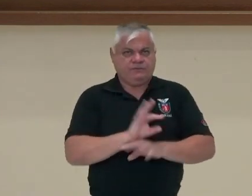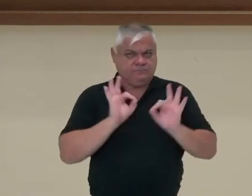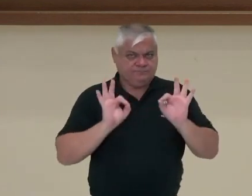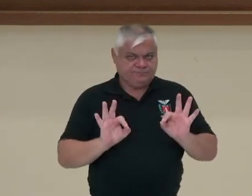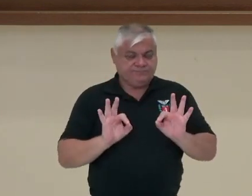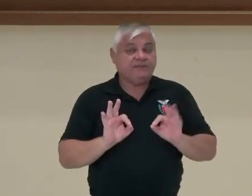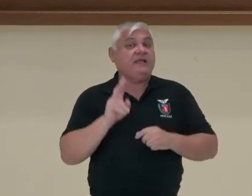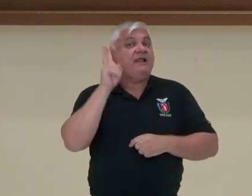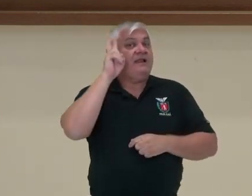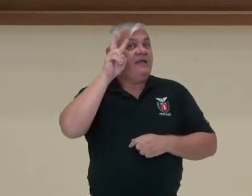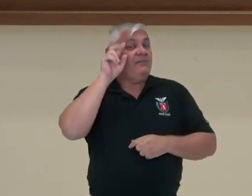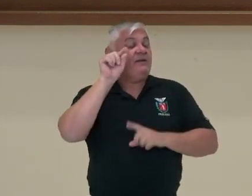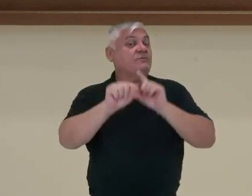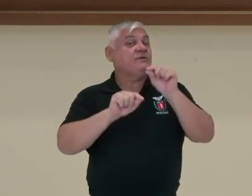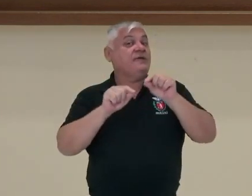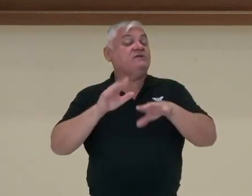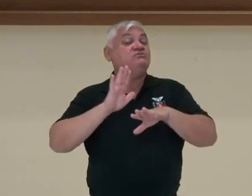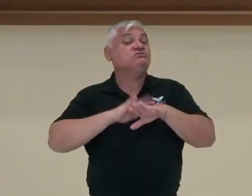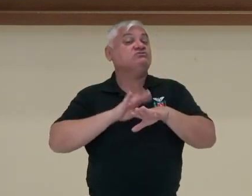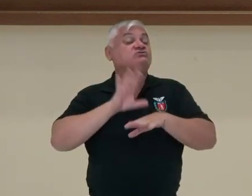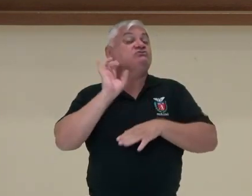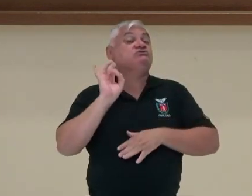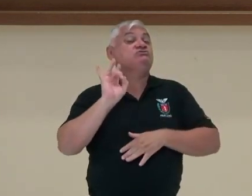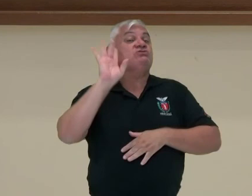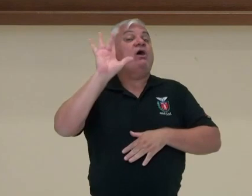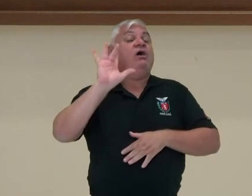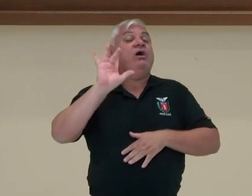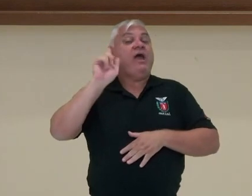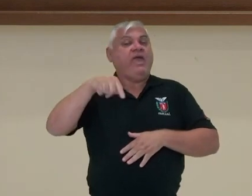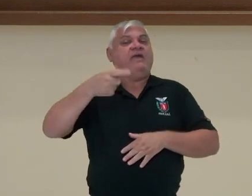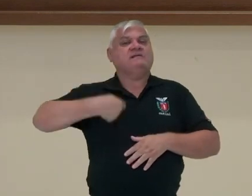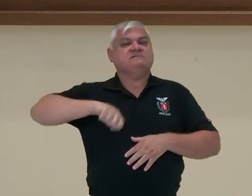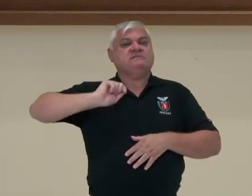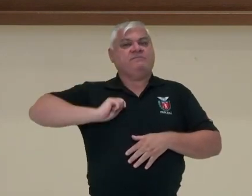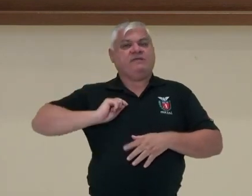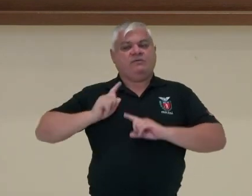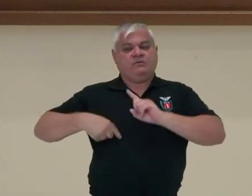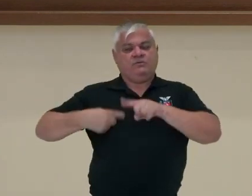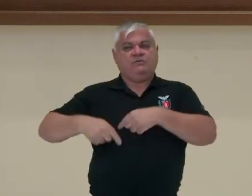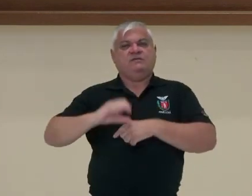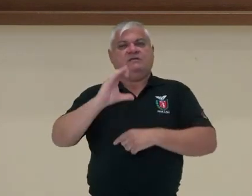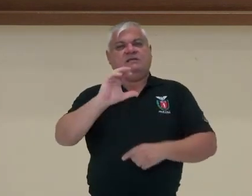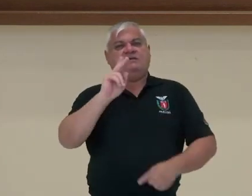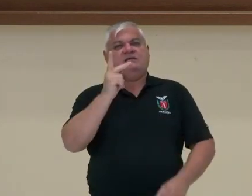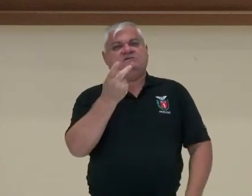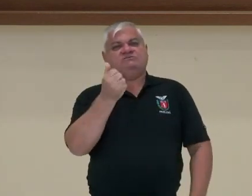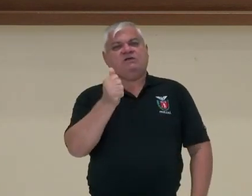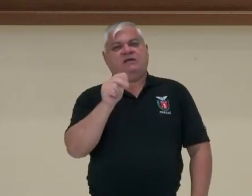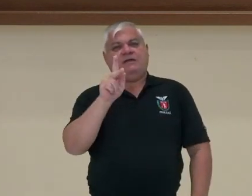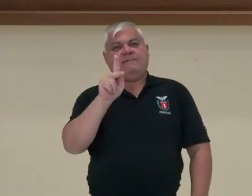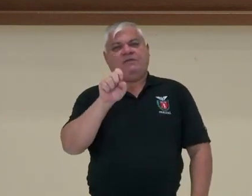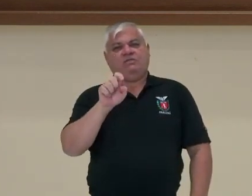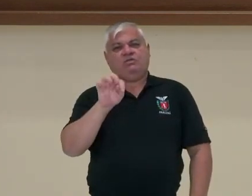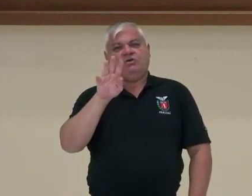Tá? Lembrando, então, que quem tinha prevalência aqui nessa sociedade eram os chapetones. Tá?